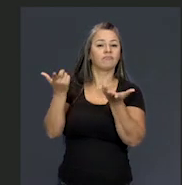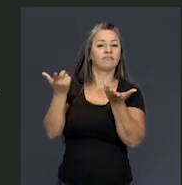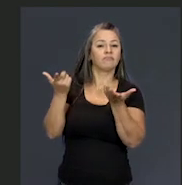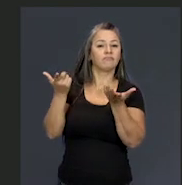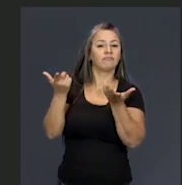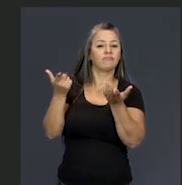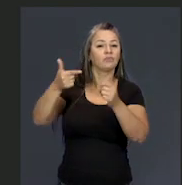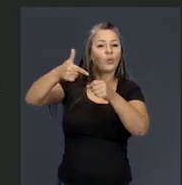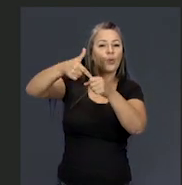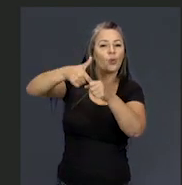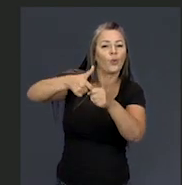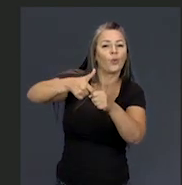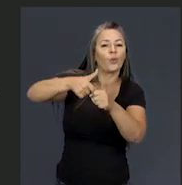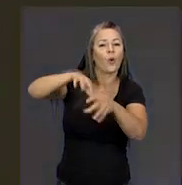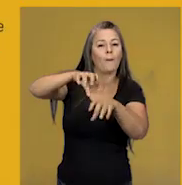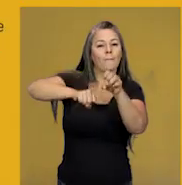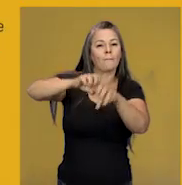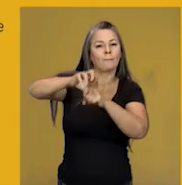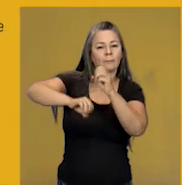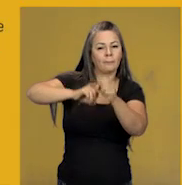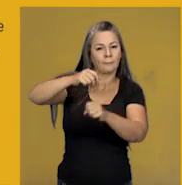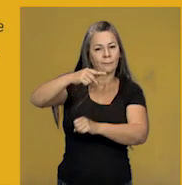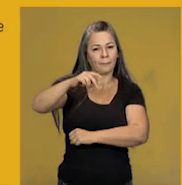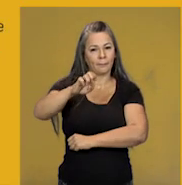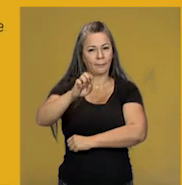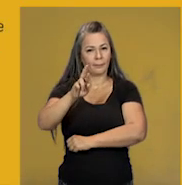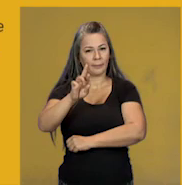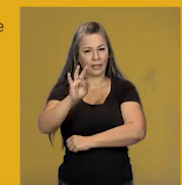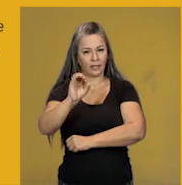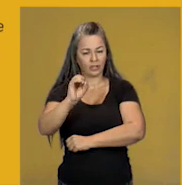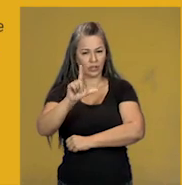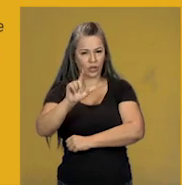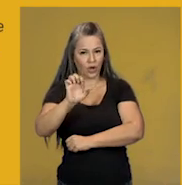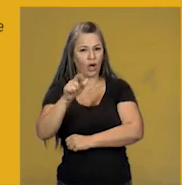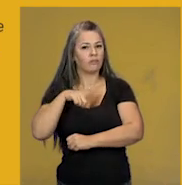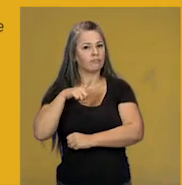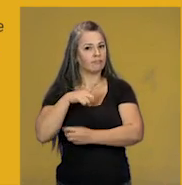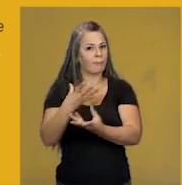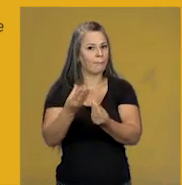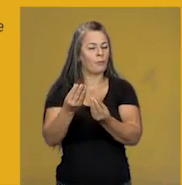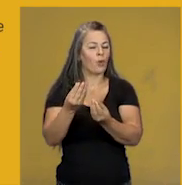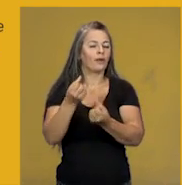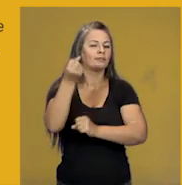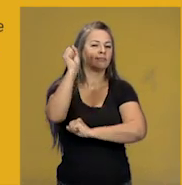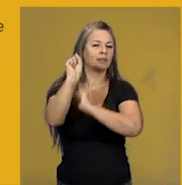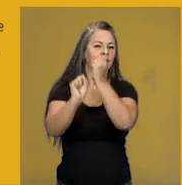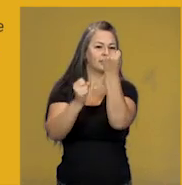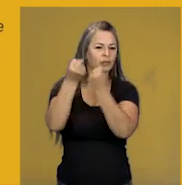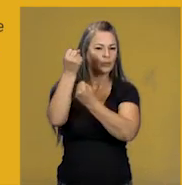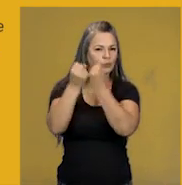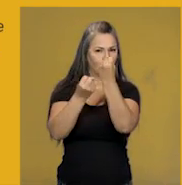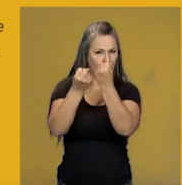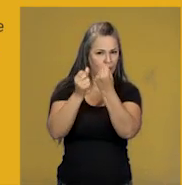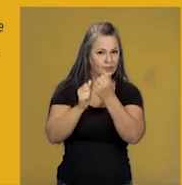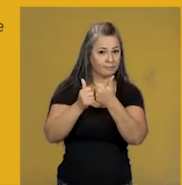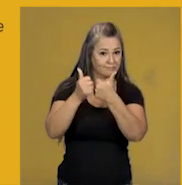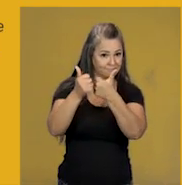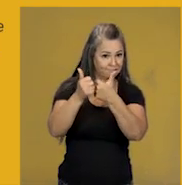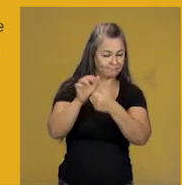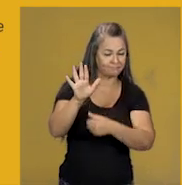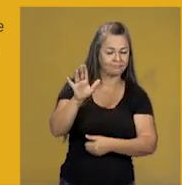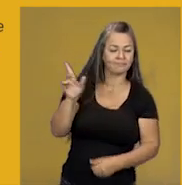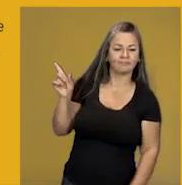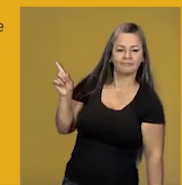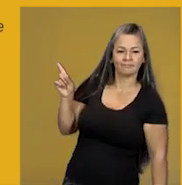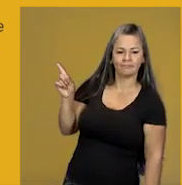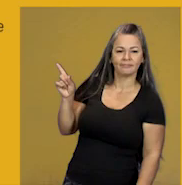maior quantidade de indústrias, tá? Como eu já falei, a gente sempre repete, frisa, né? Você tem a Mata Atlântica no litoral,